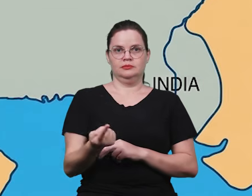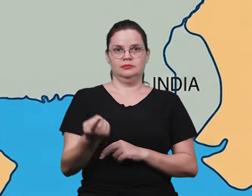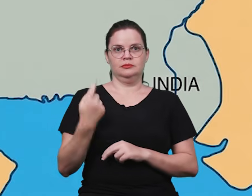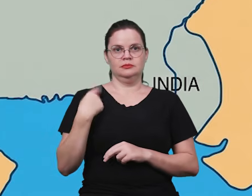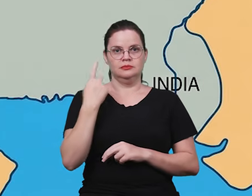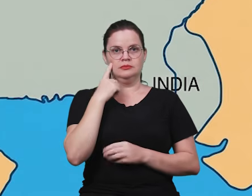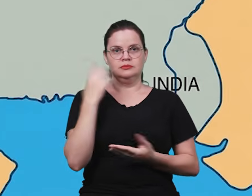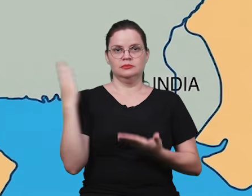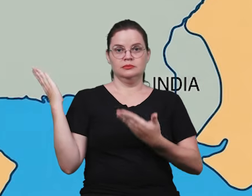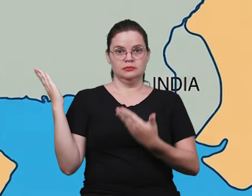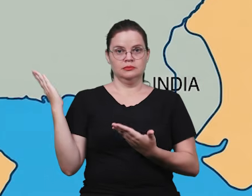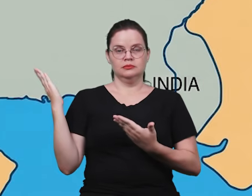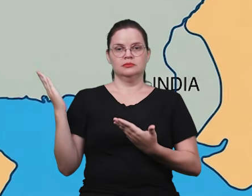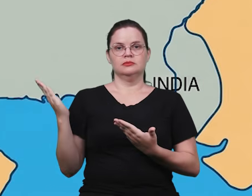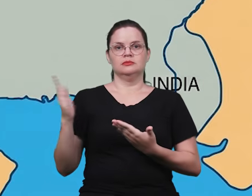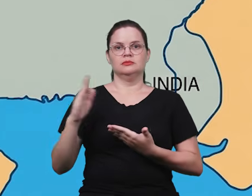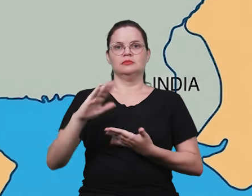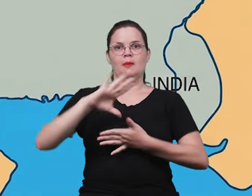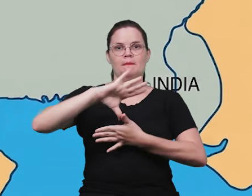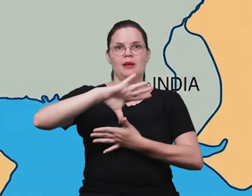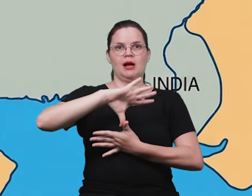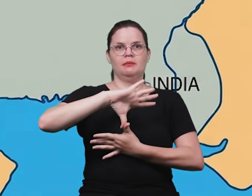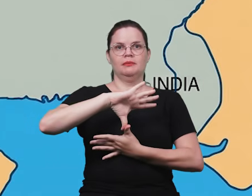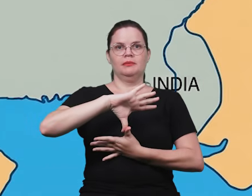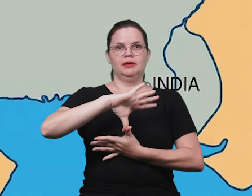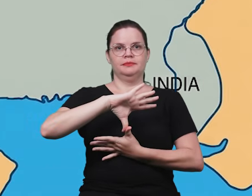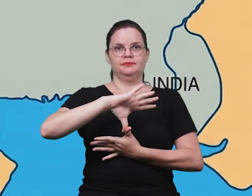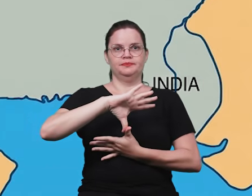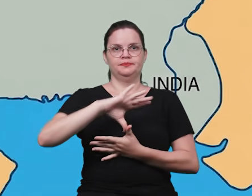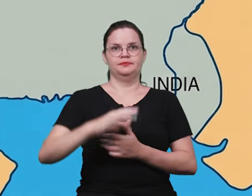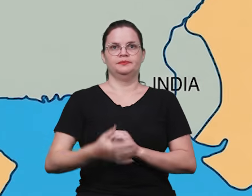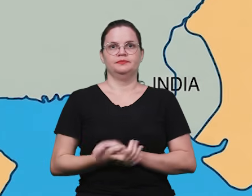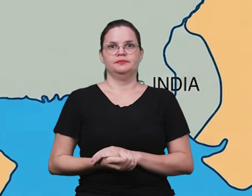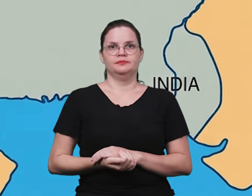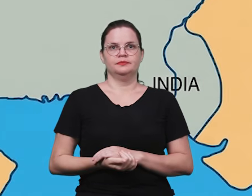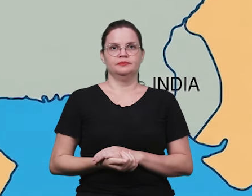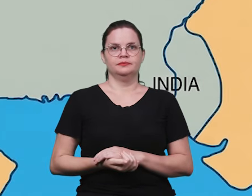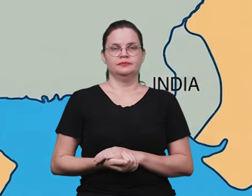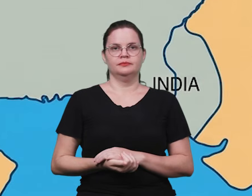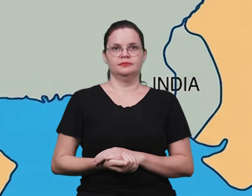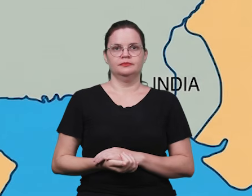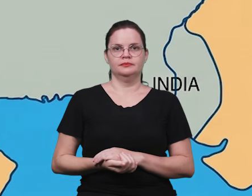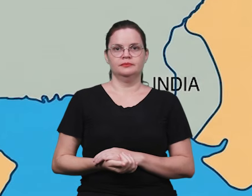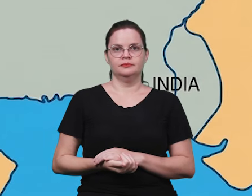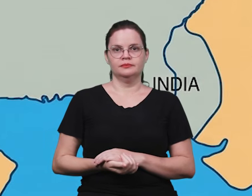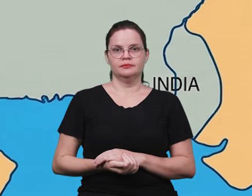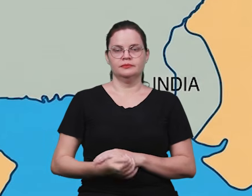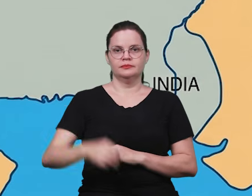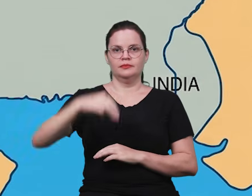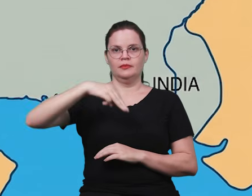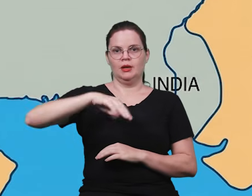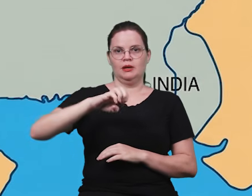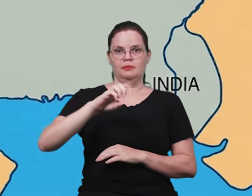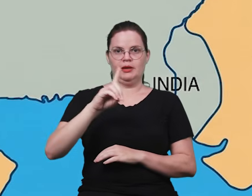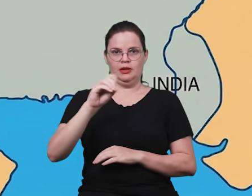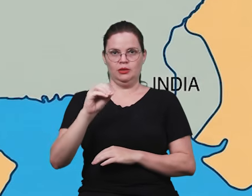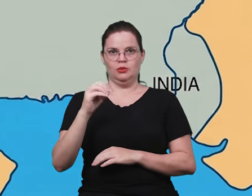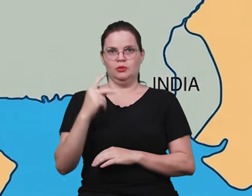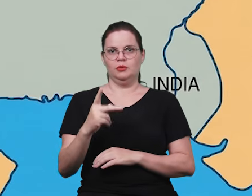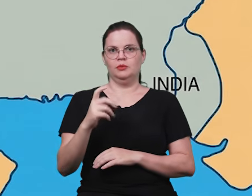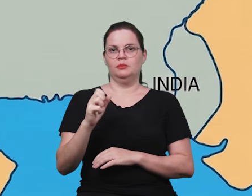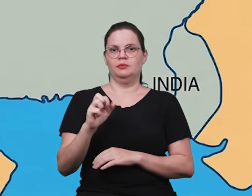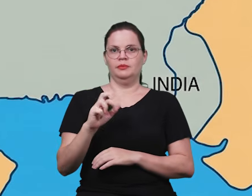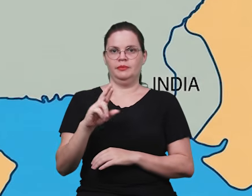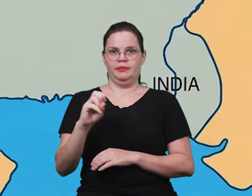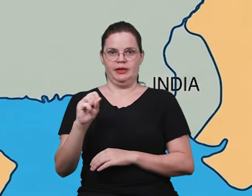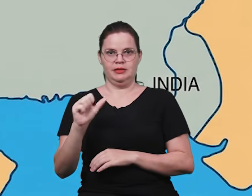apresentamos aqui os reinos, aliás, o reino ou o Império Medo-Persa,